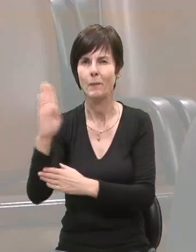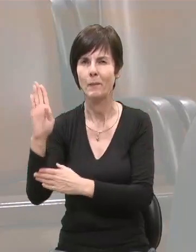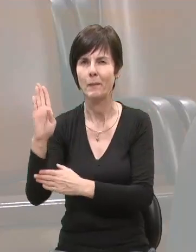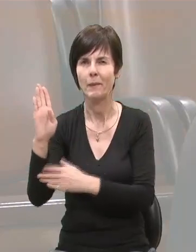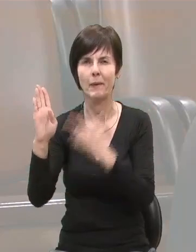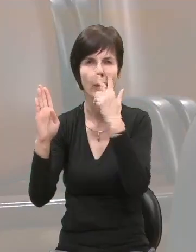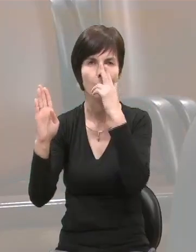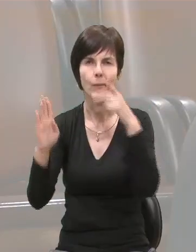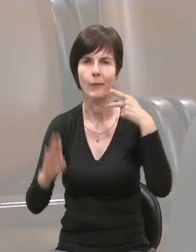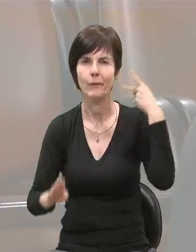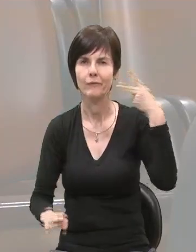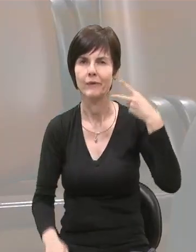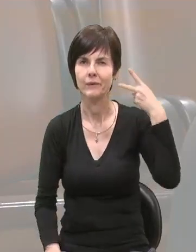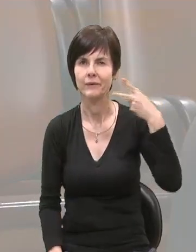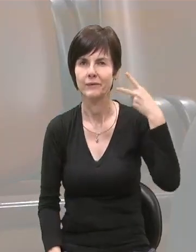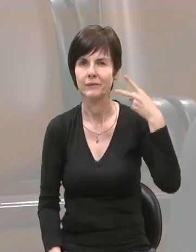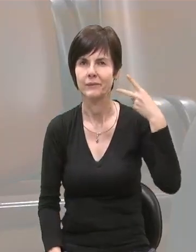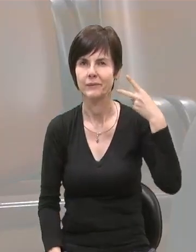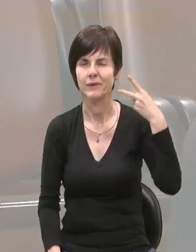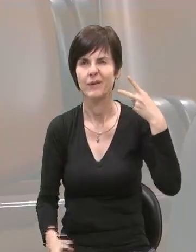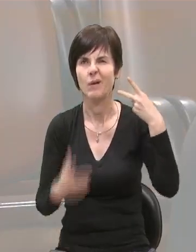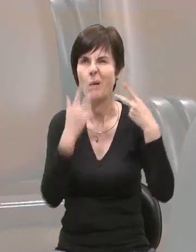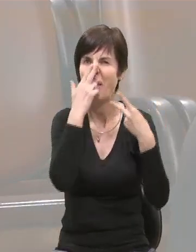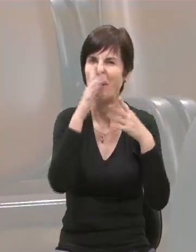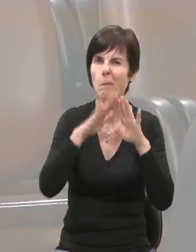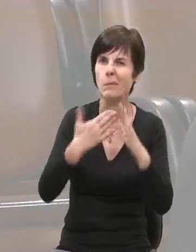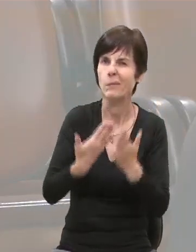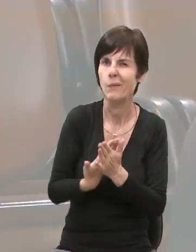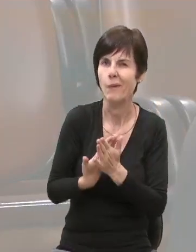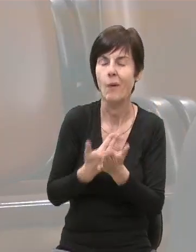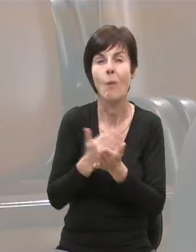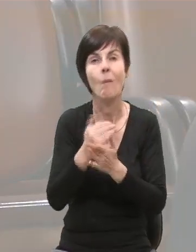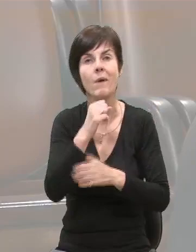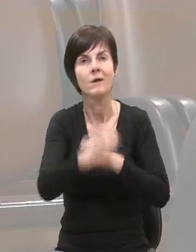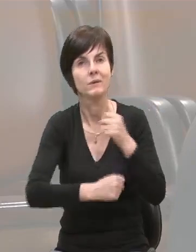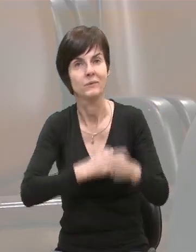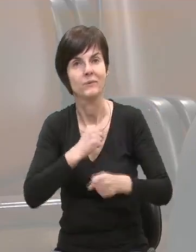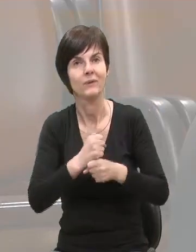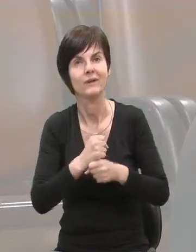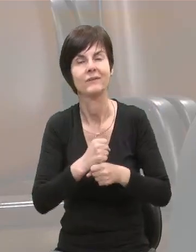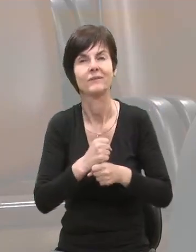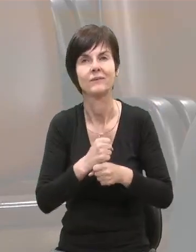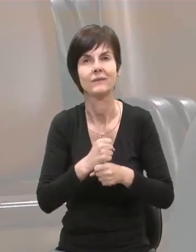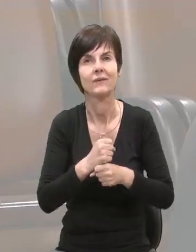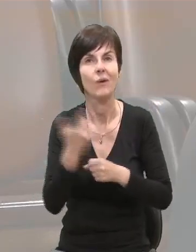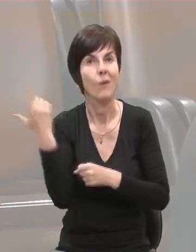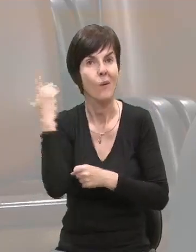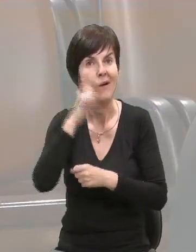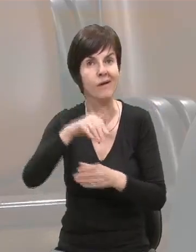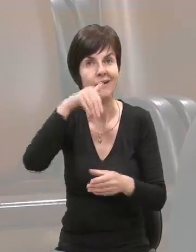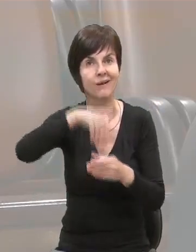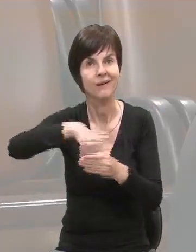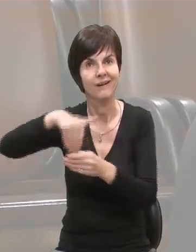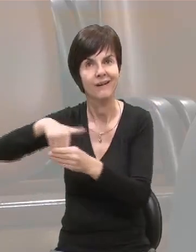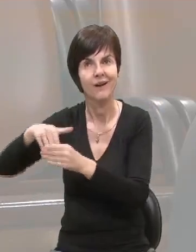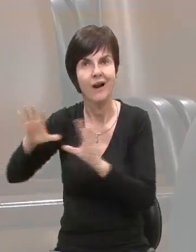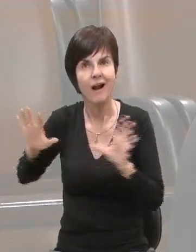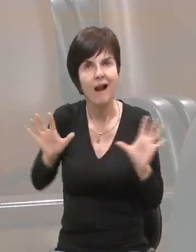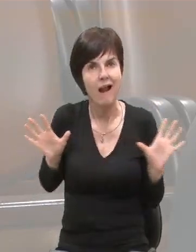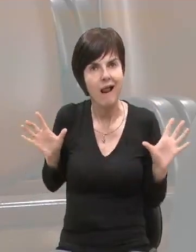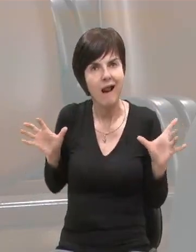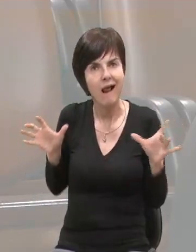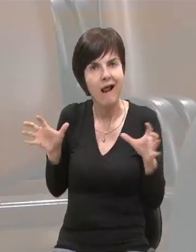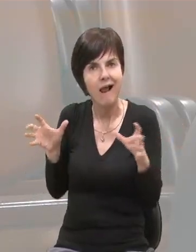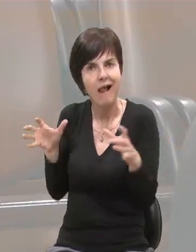de Vereadores. Ou com uma escola, né? Que no início de ano, quando se ganha uma eleição, se procura se juntar todos os coleguinhas que